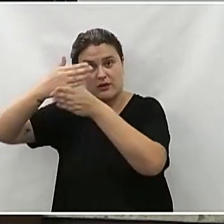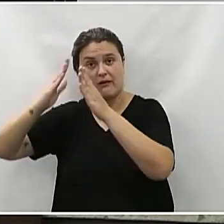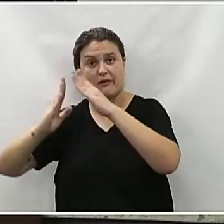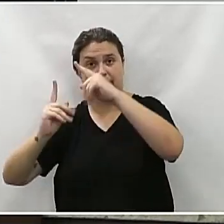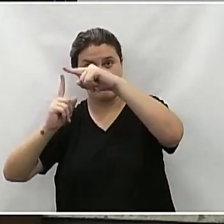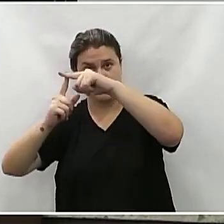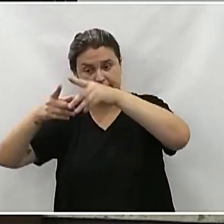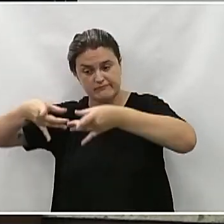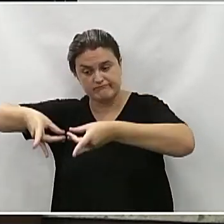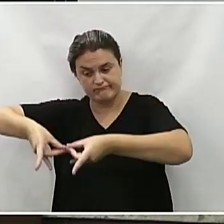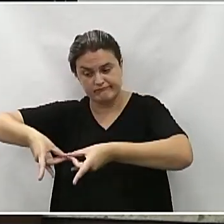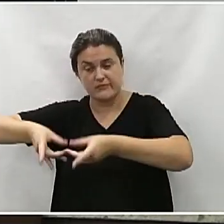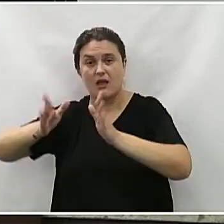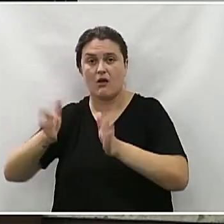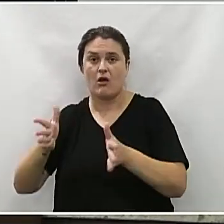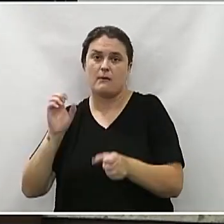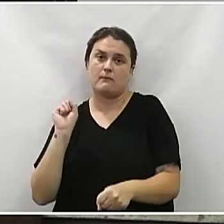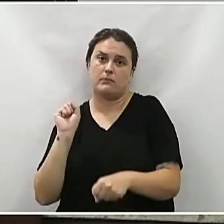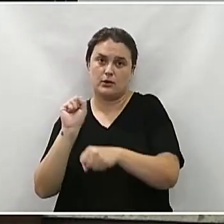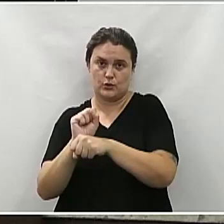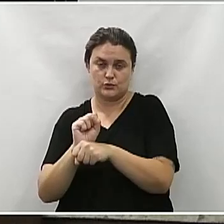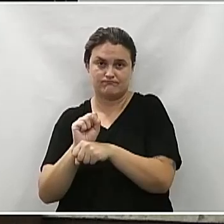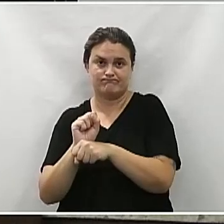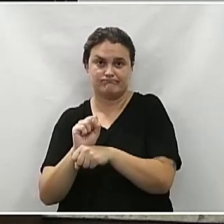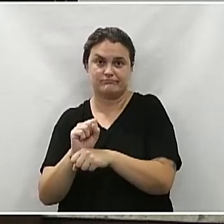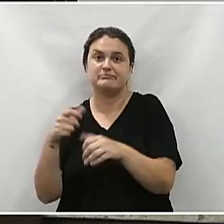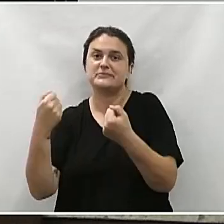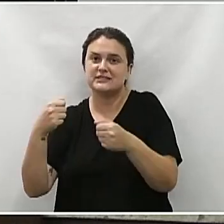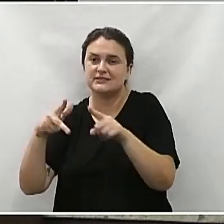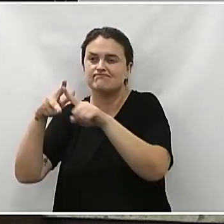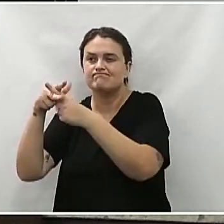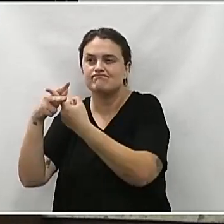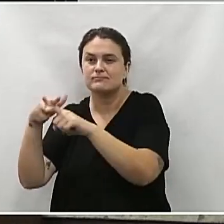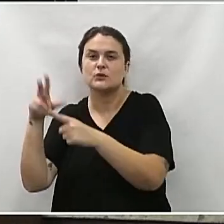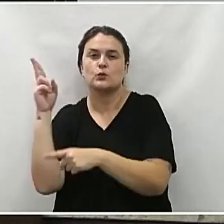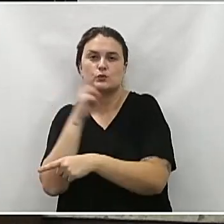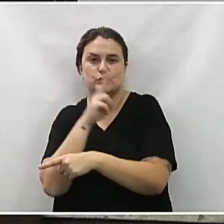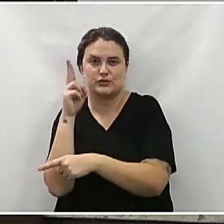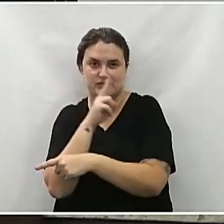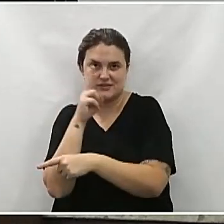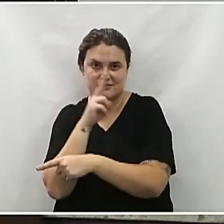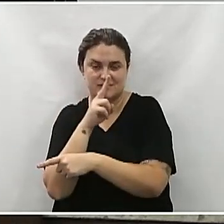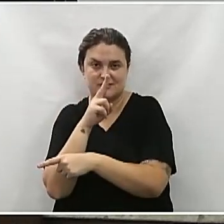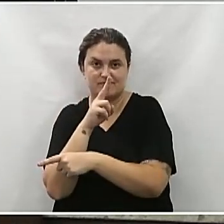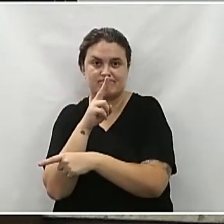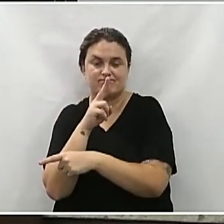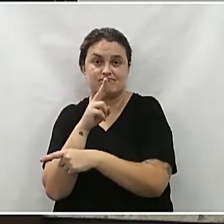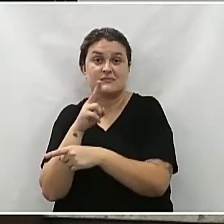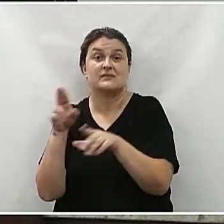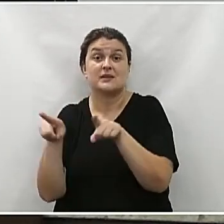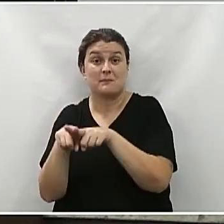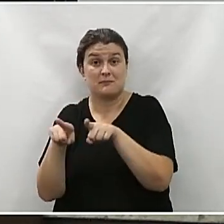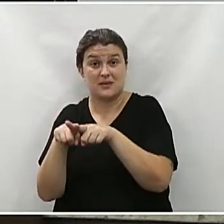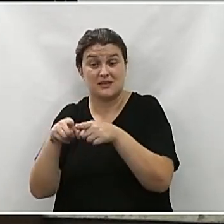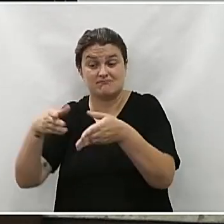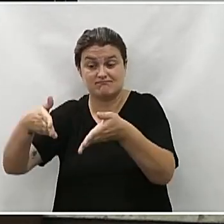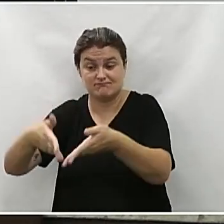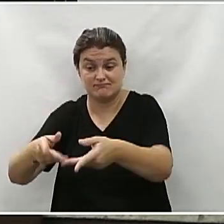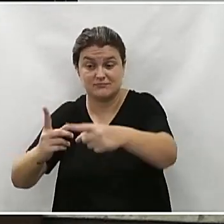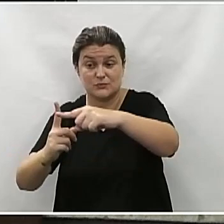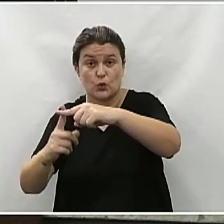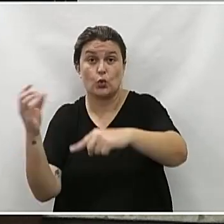algum motivo está parado e aquilo precisa ser arrumado urgentemente ali pedido de cemitério novo